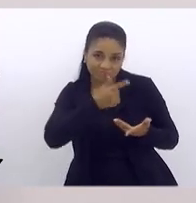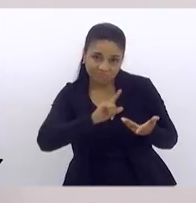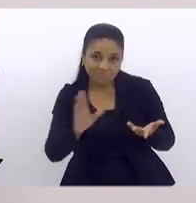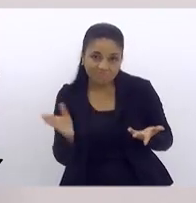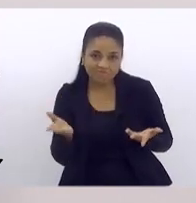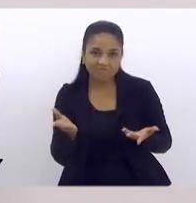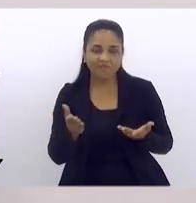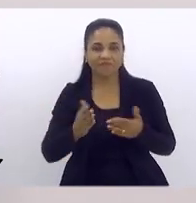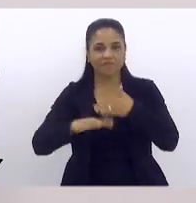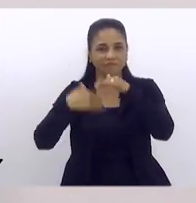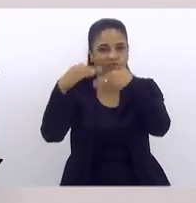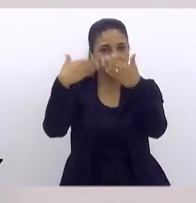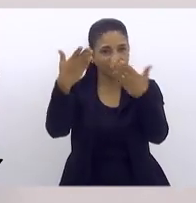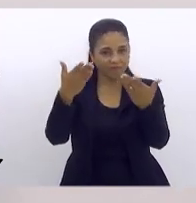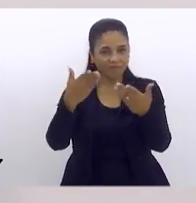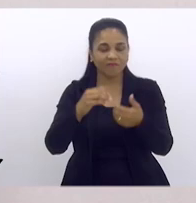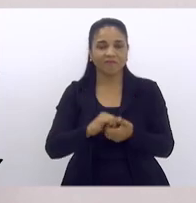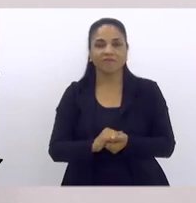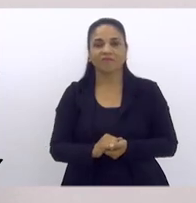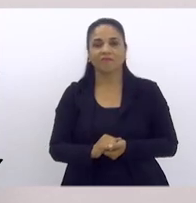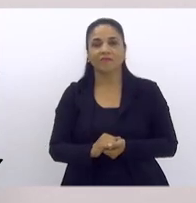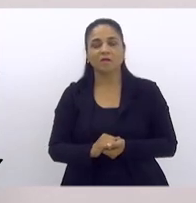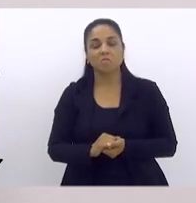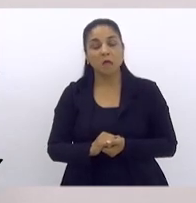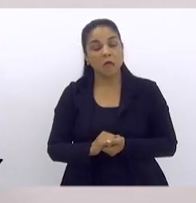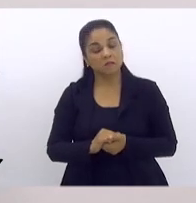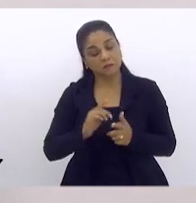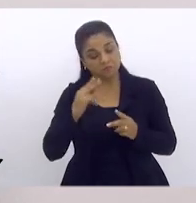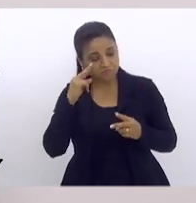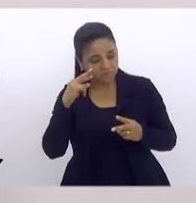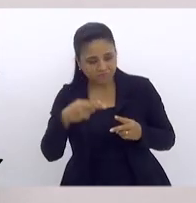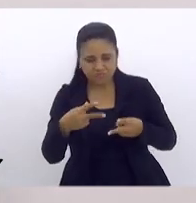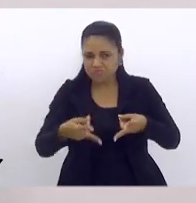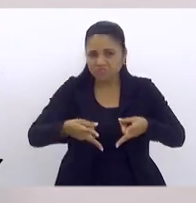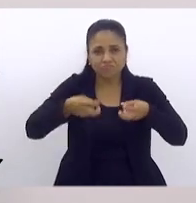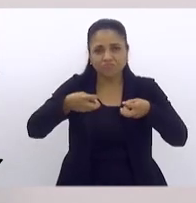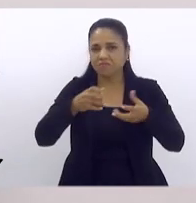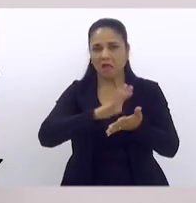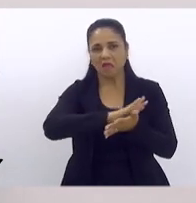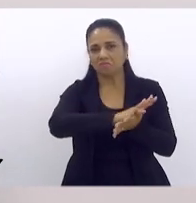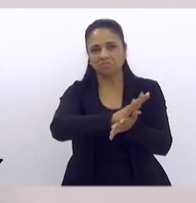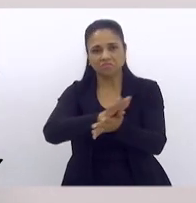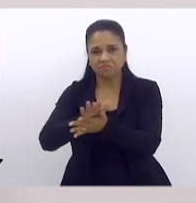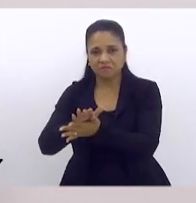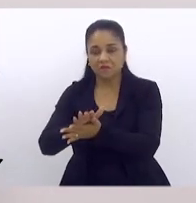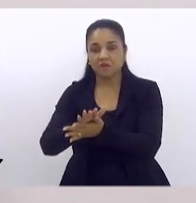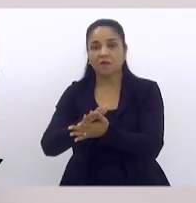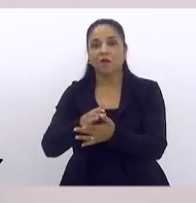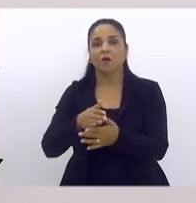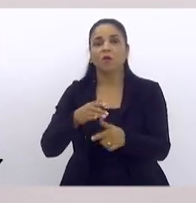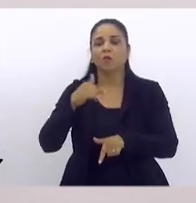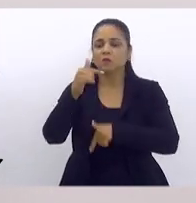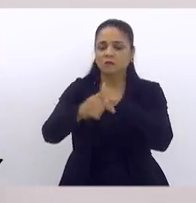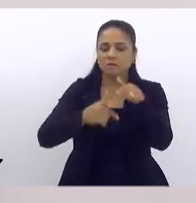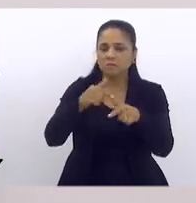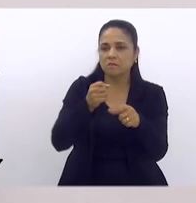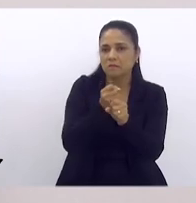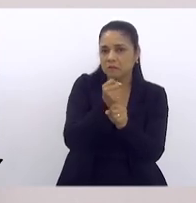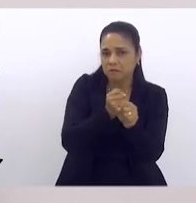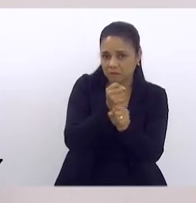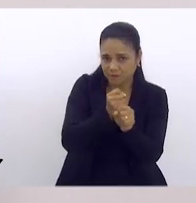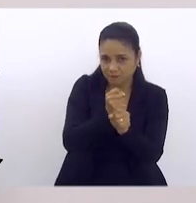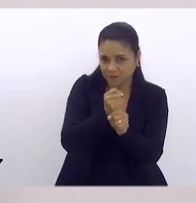mas estão ali não estão olhando que estão discriminando né tempo de mercado de trabalho como passar